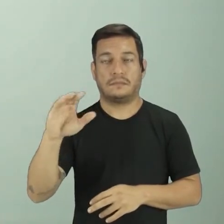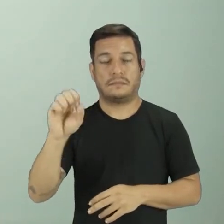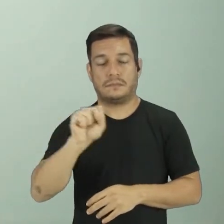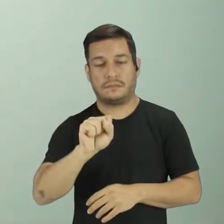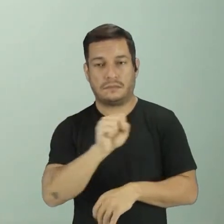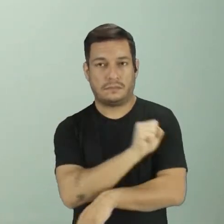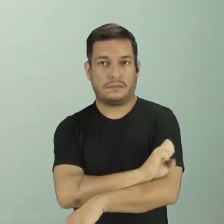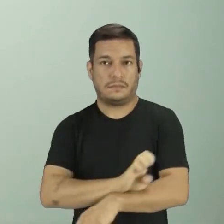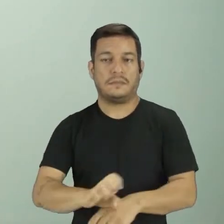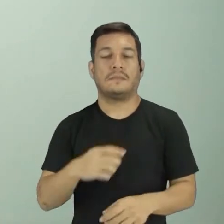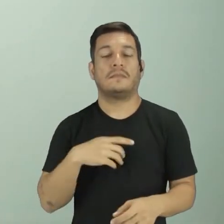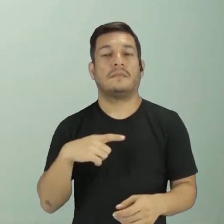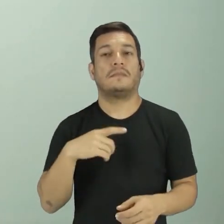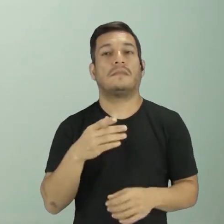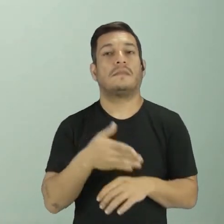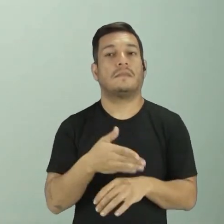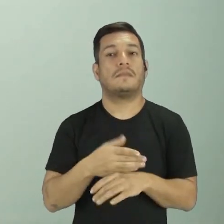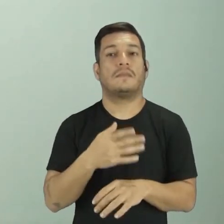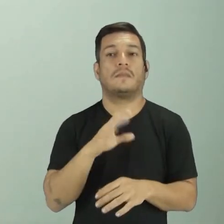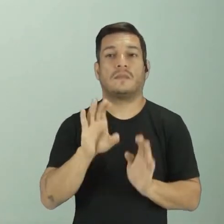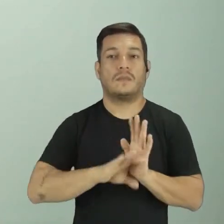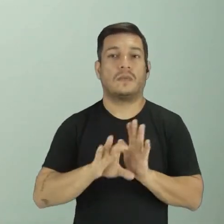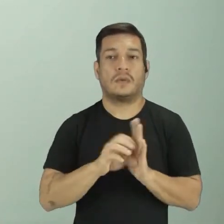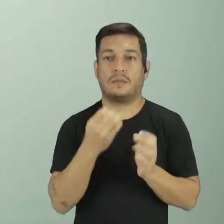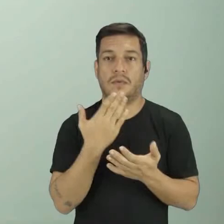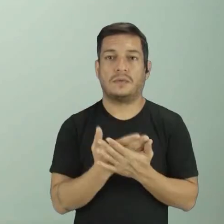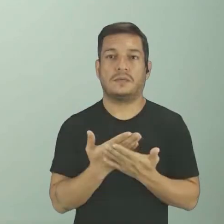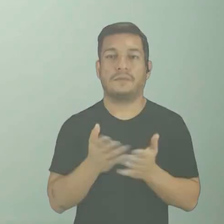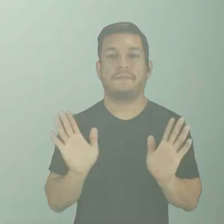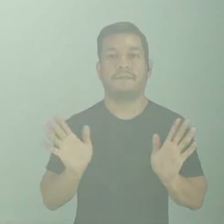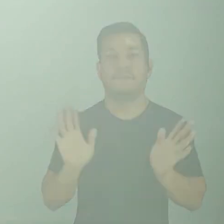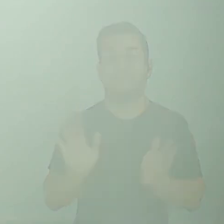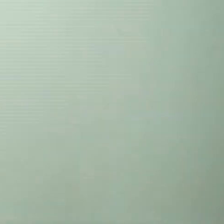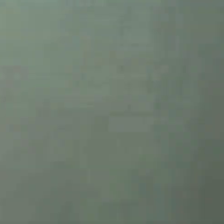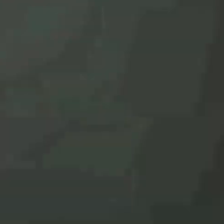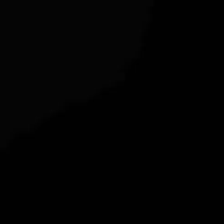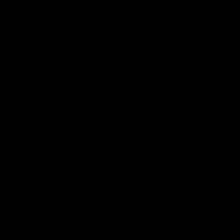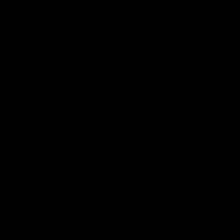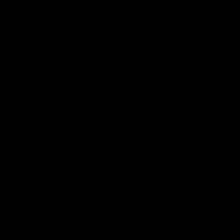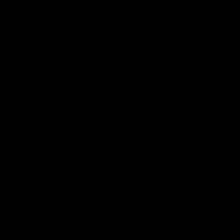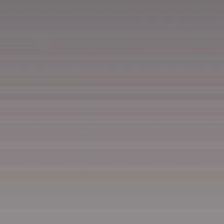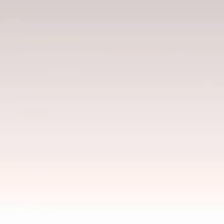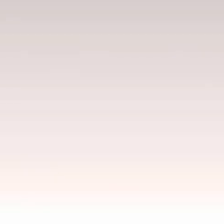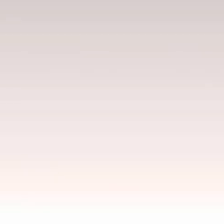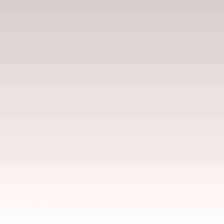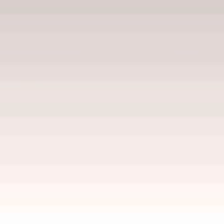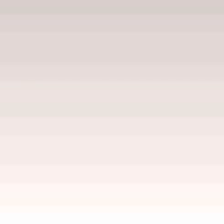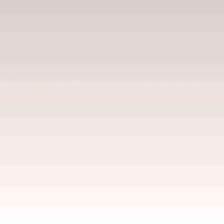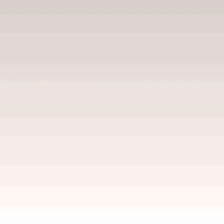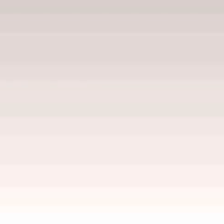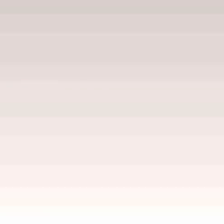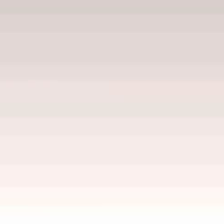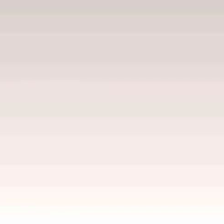para poder acessar os nossos conteúdos, tá? Bons estudos, até mais.